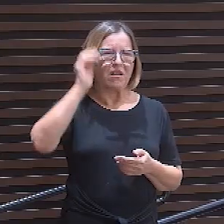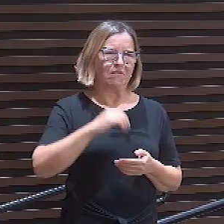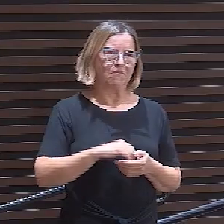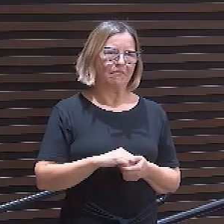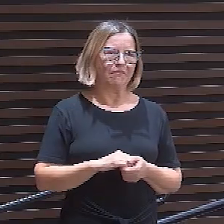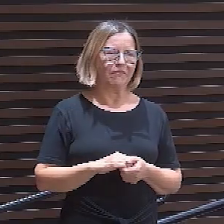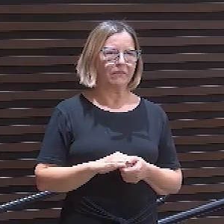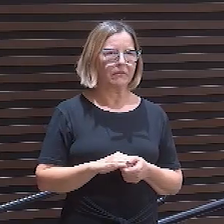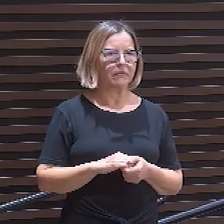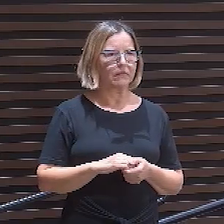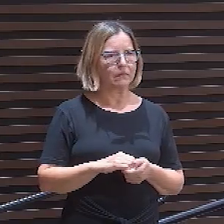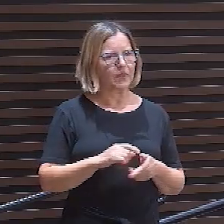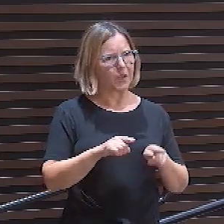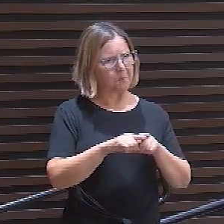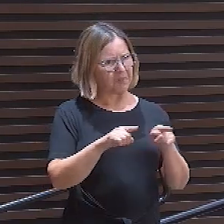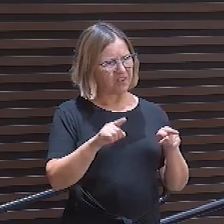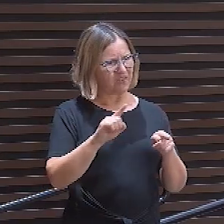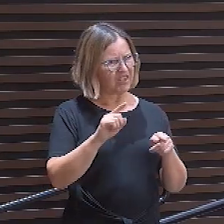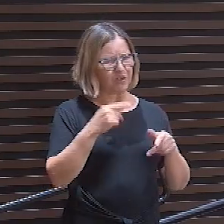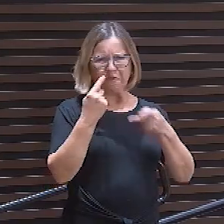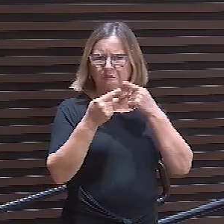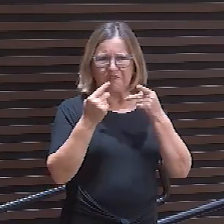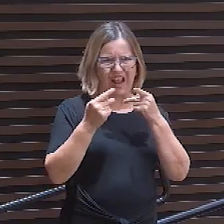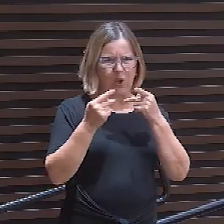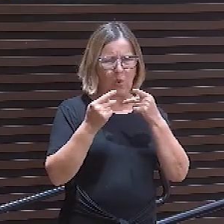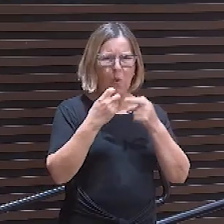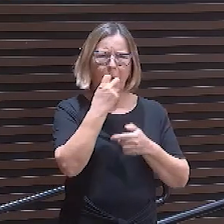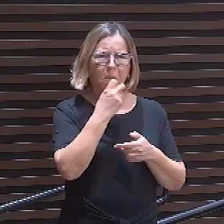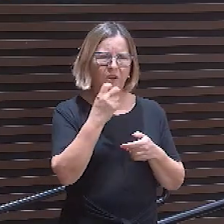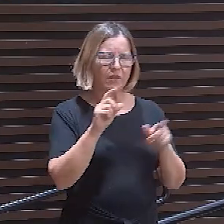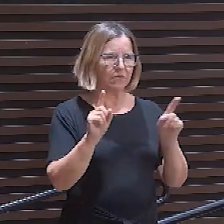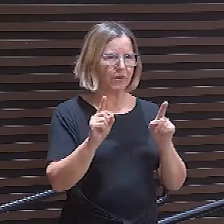E ele disse: mas você não verbalizou.